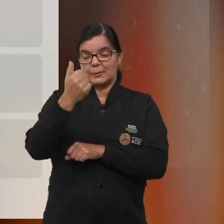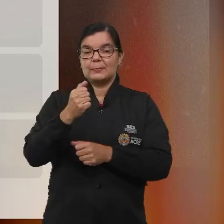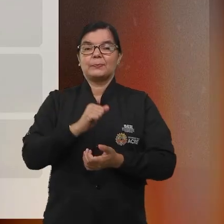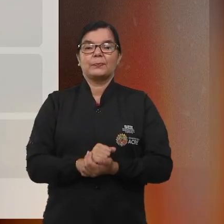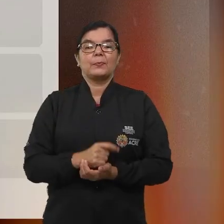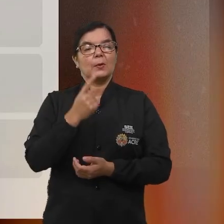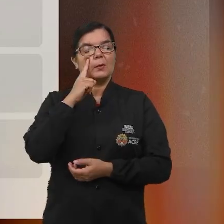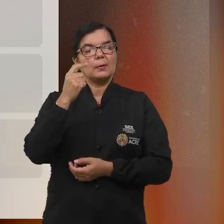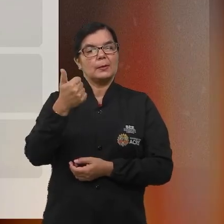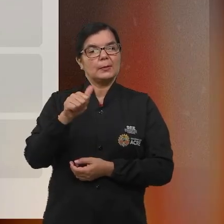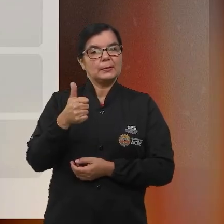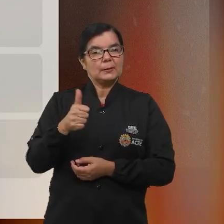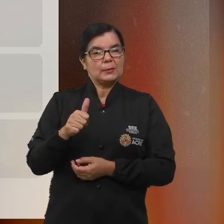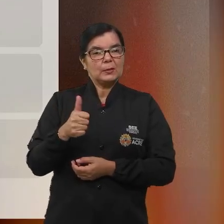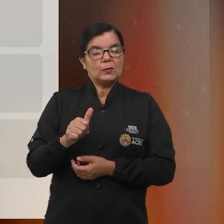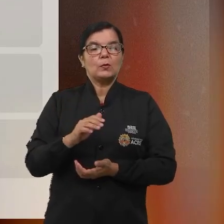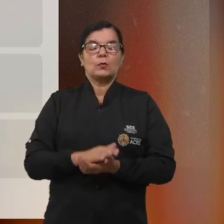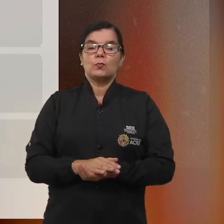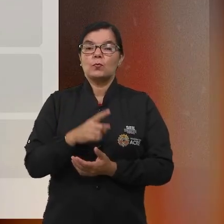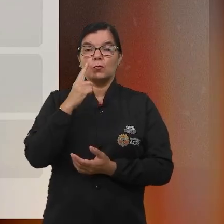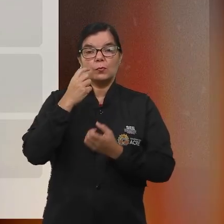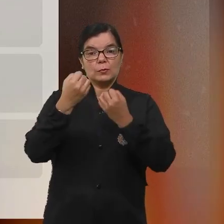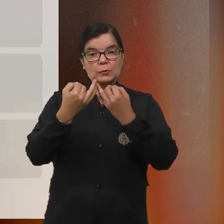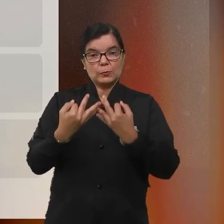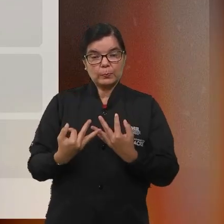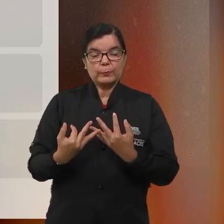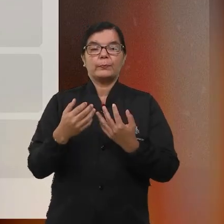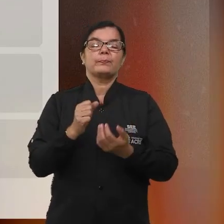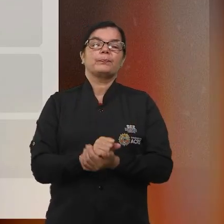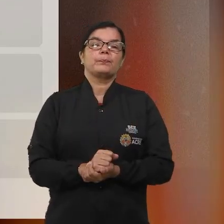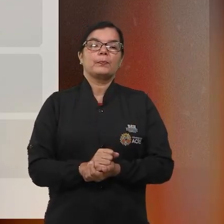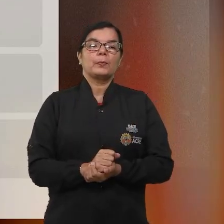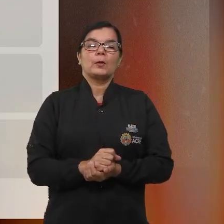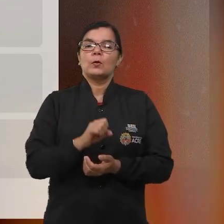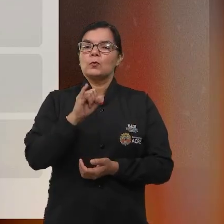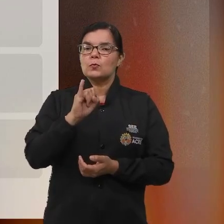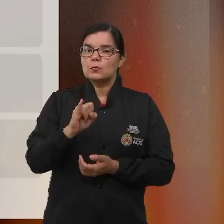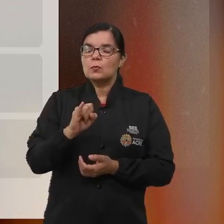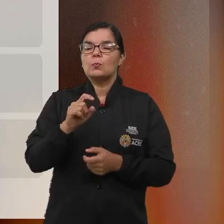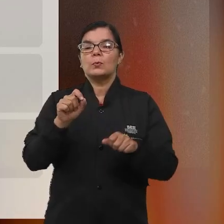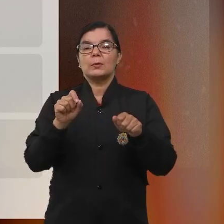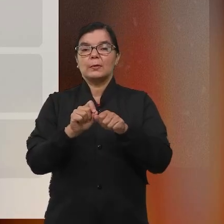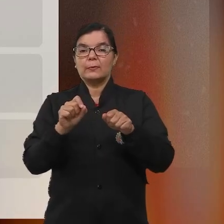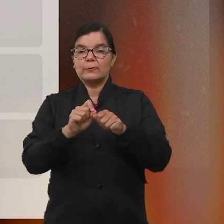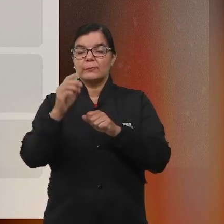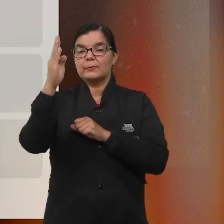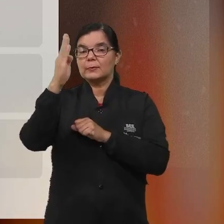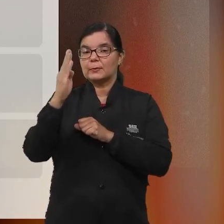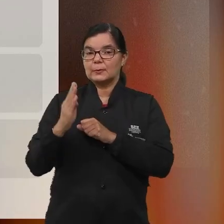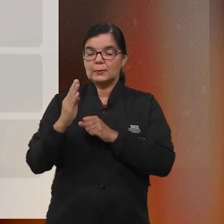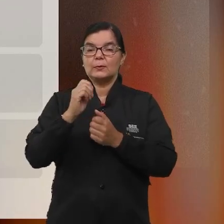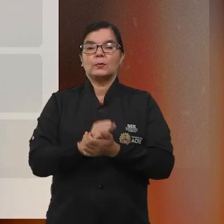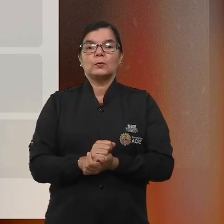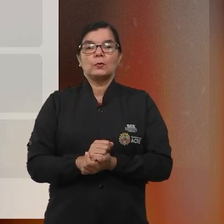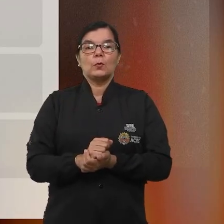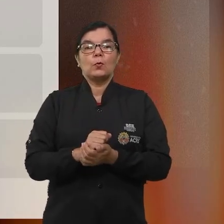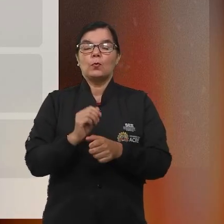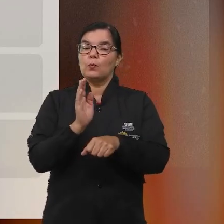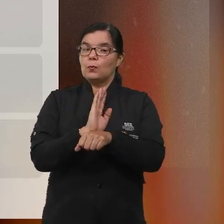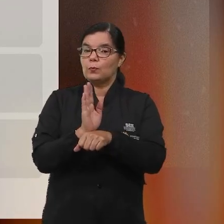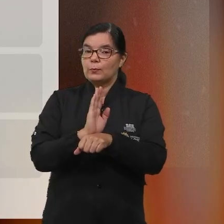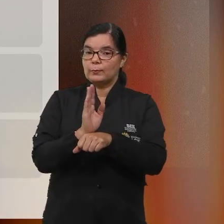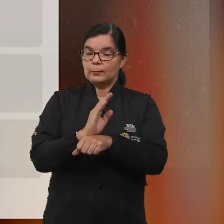Então, analisando o que a gente falou agora há pouco sobre as produções brasileiras, o filme Central